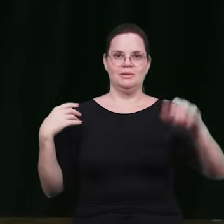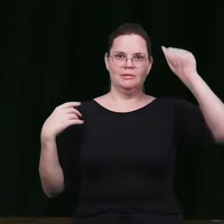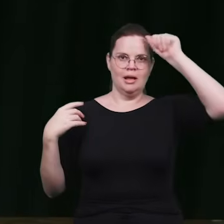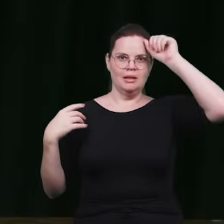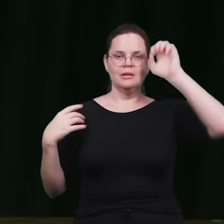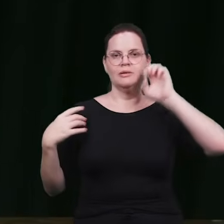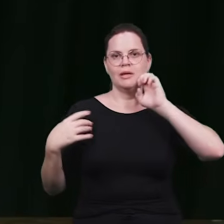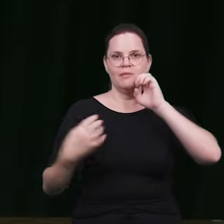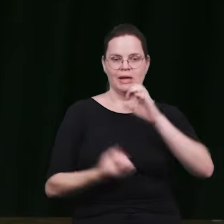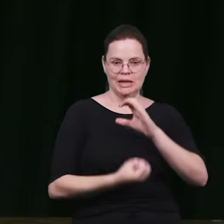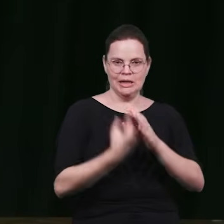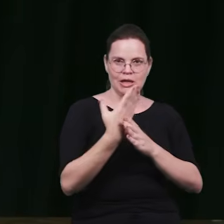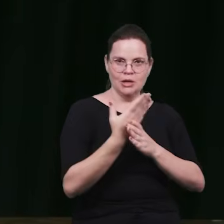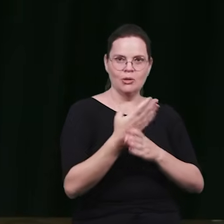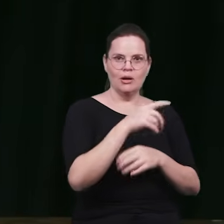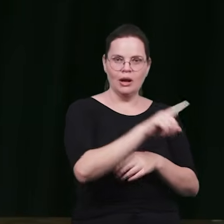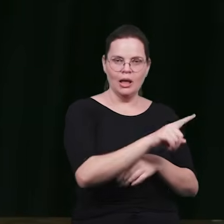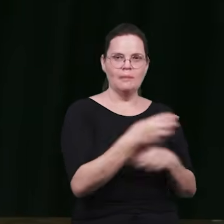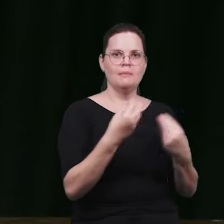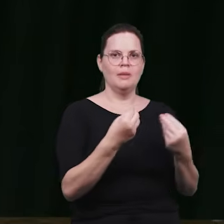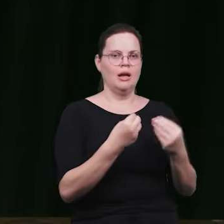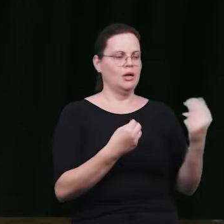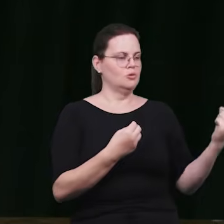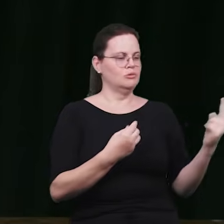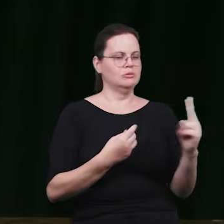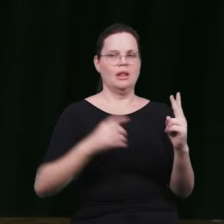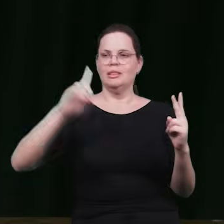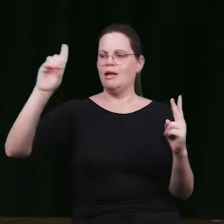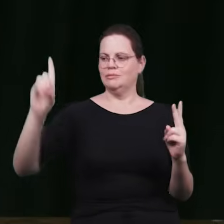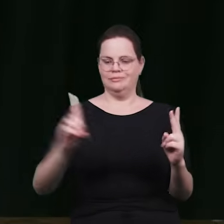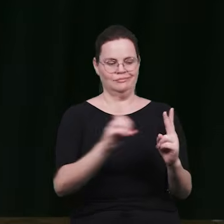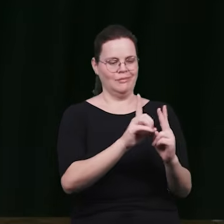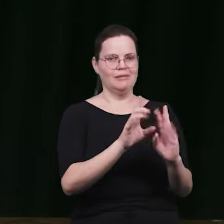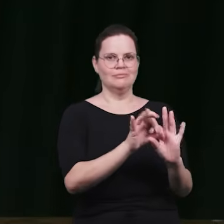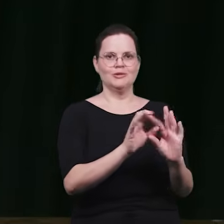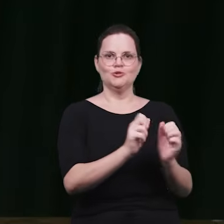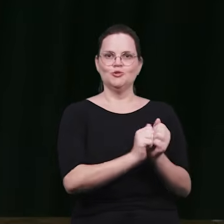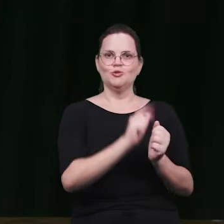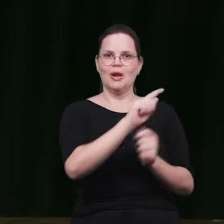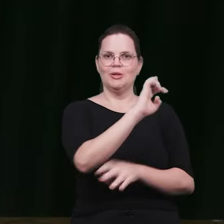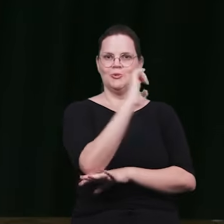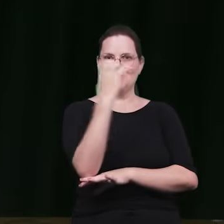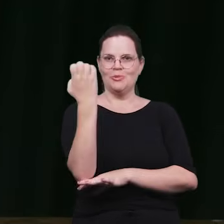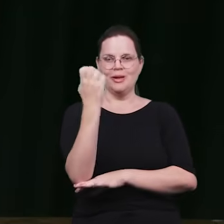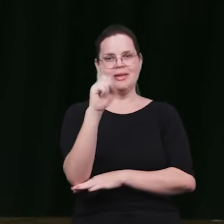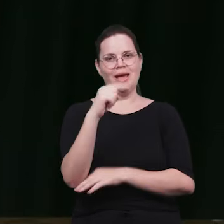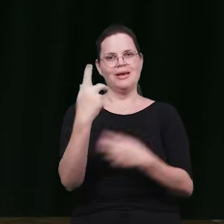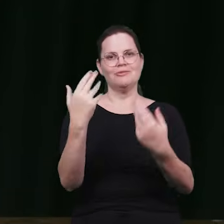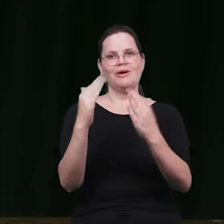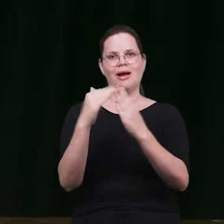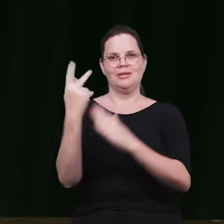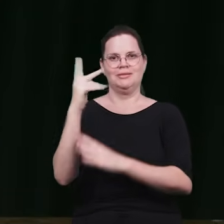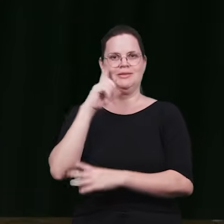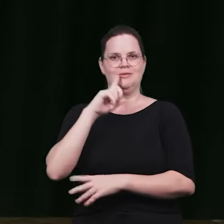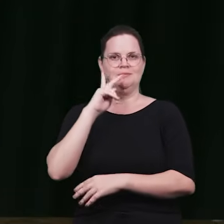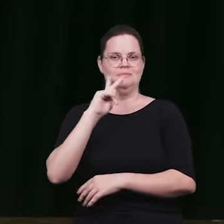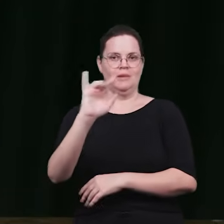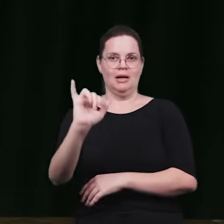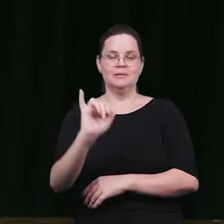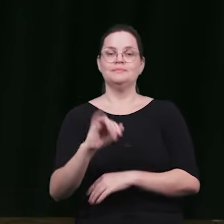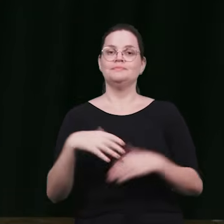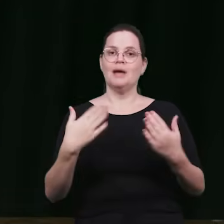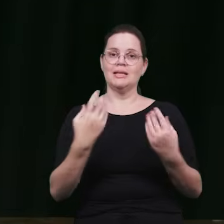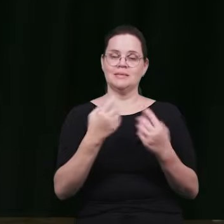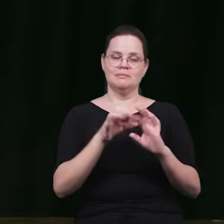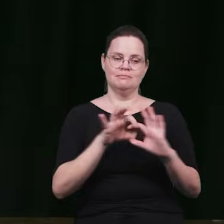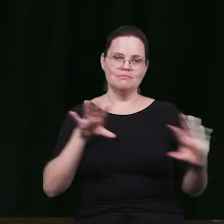na casa do Pai. Estavam lá no Jardim do Éden, no Sim. paraíso, não é isso? Só que eles fizeram uma escolha e o Senhor Jesus, ele veio para